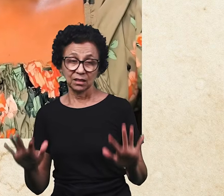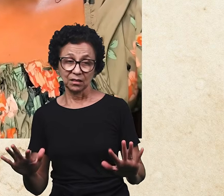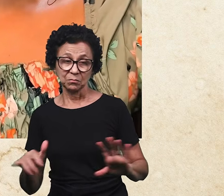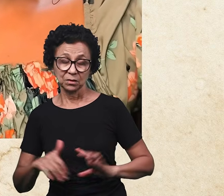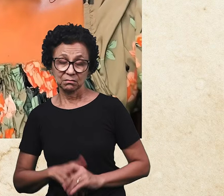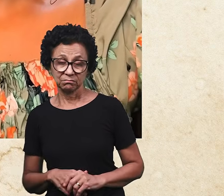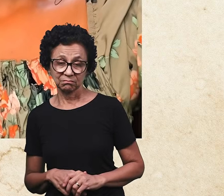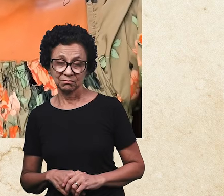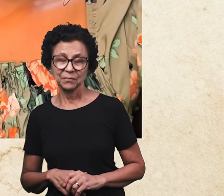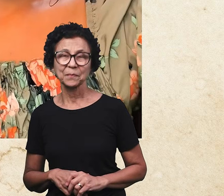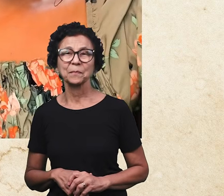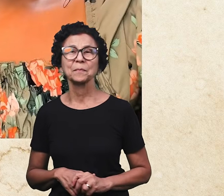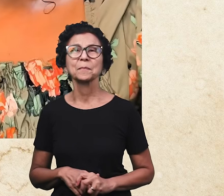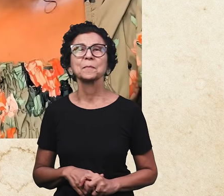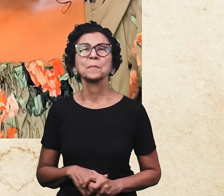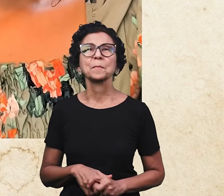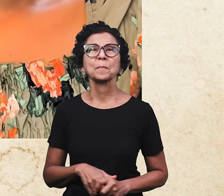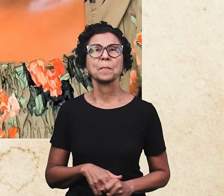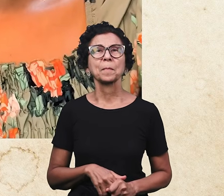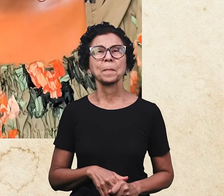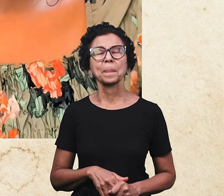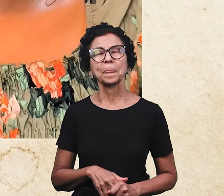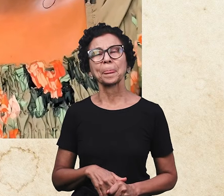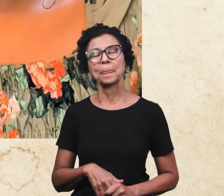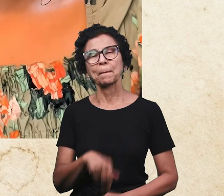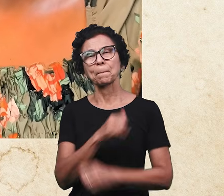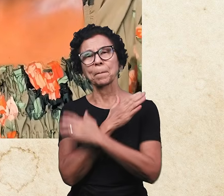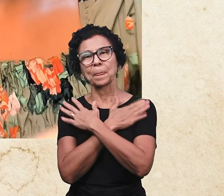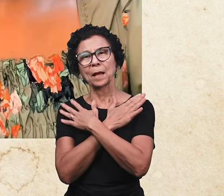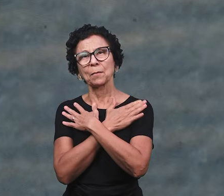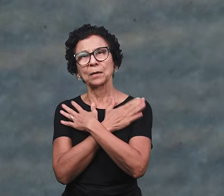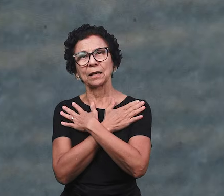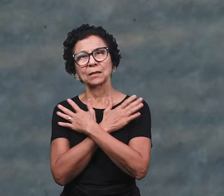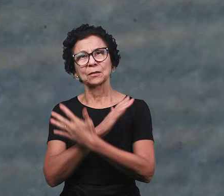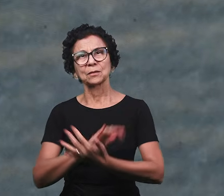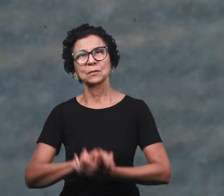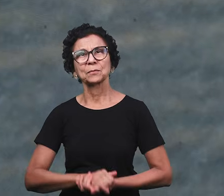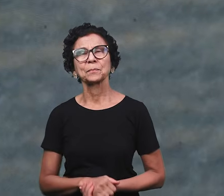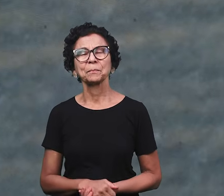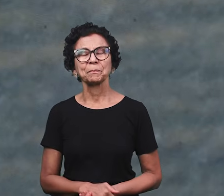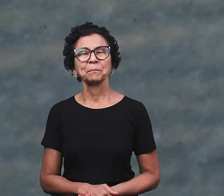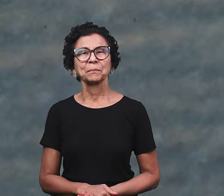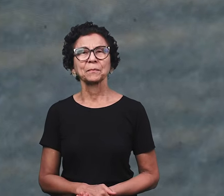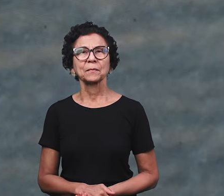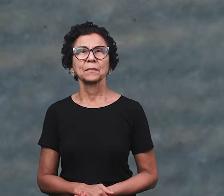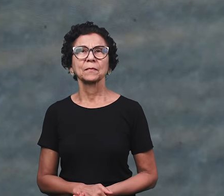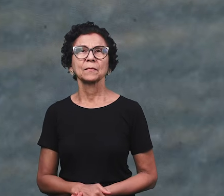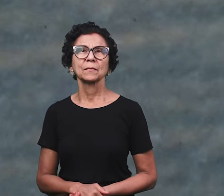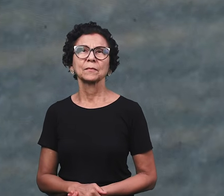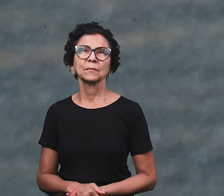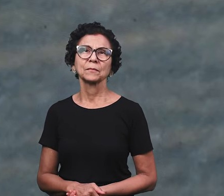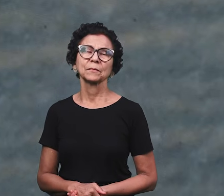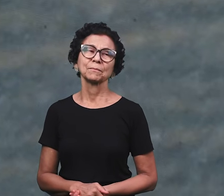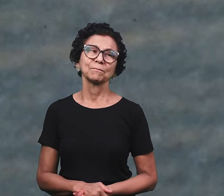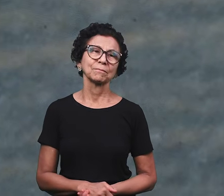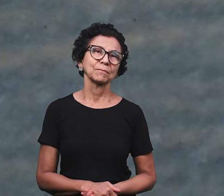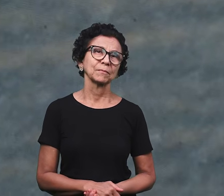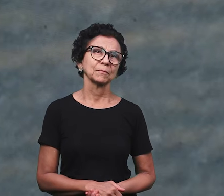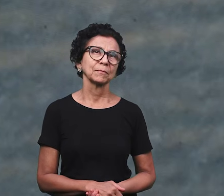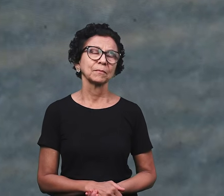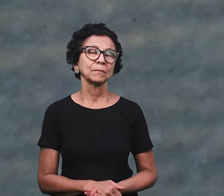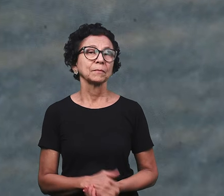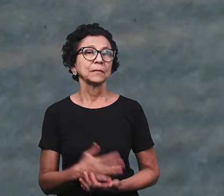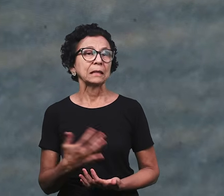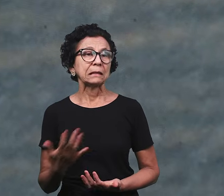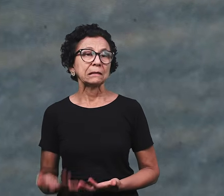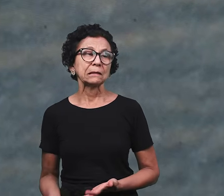acontecem diversidades e também conflitos? A paz do Senhor Jesus. Obrigado, Rebeca, por sua participação e um abraço aos nossos irmãos aí em